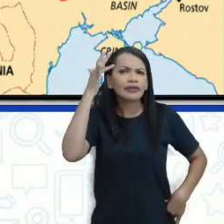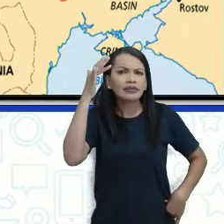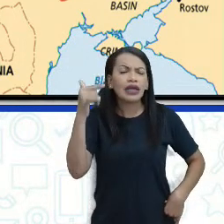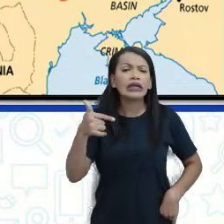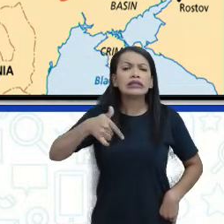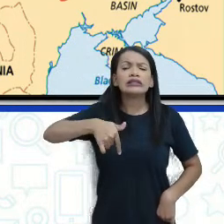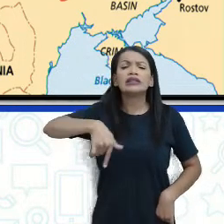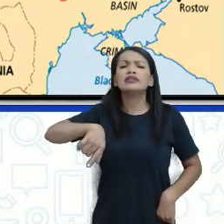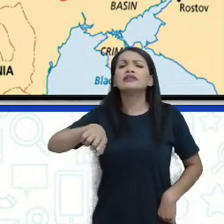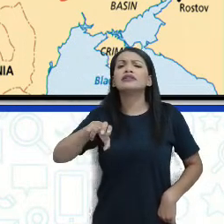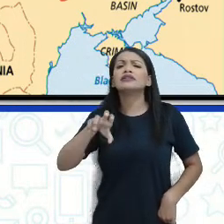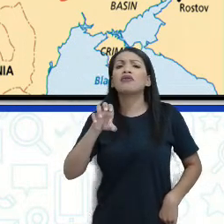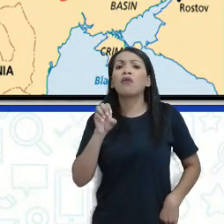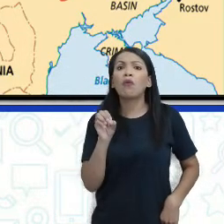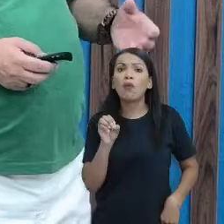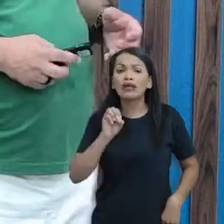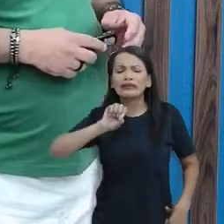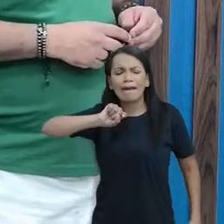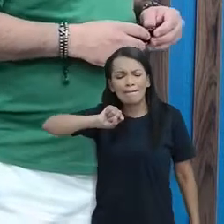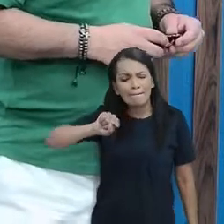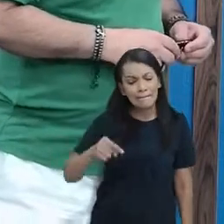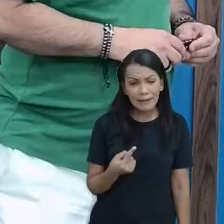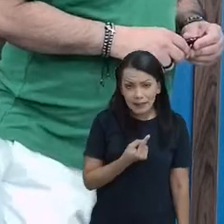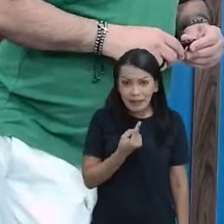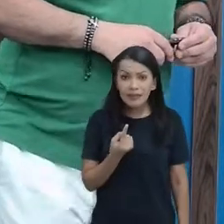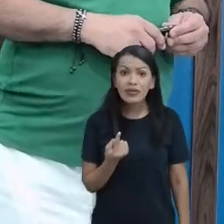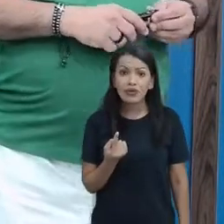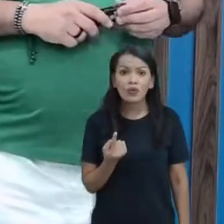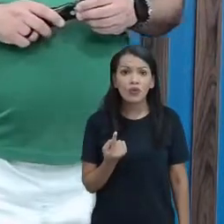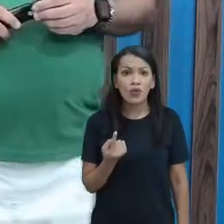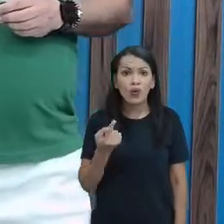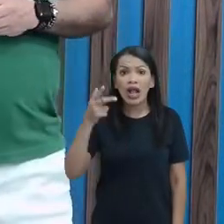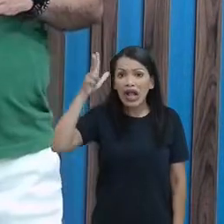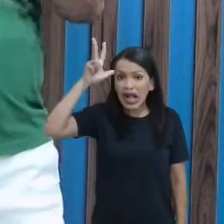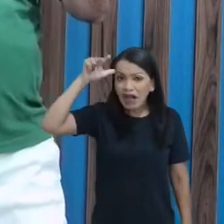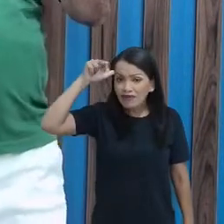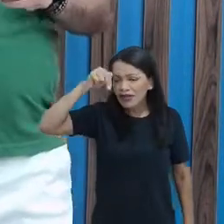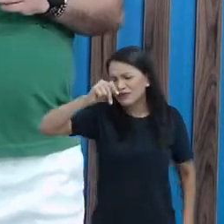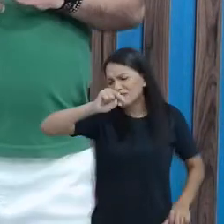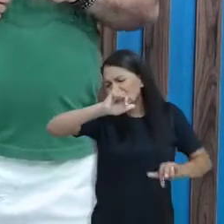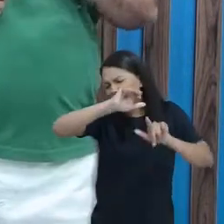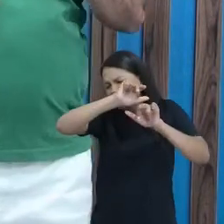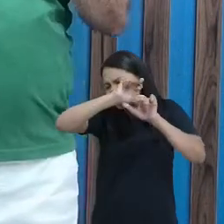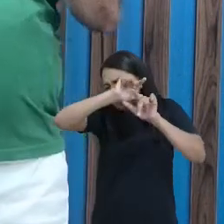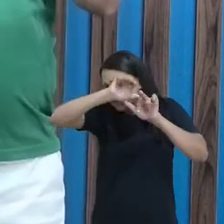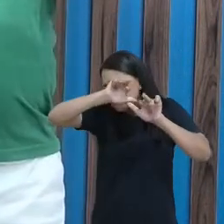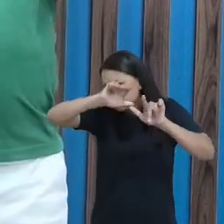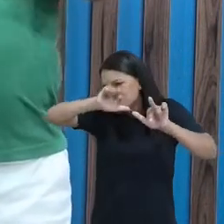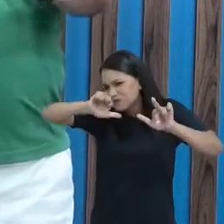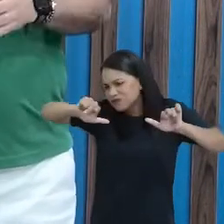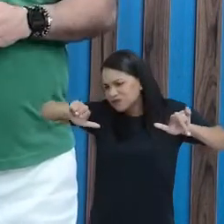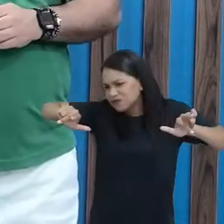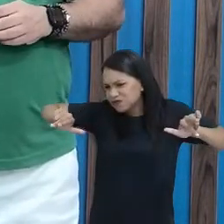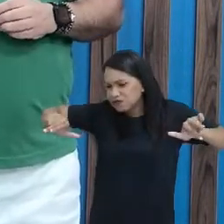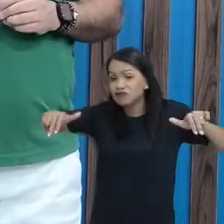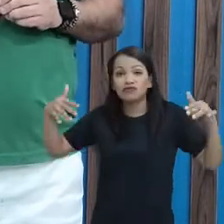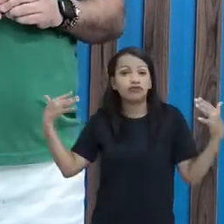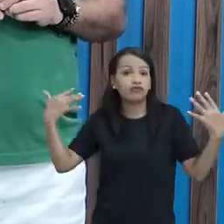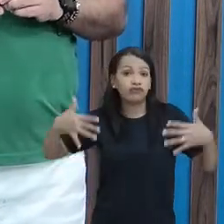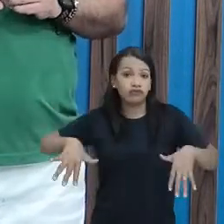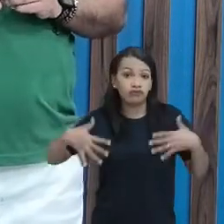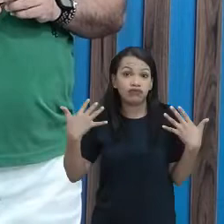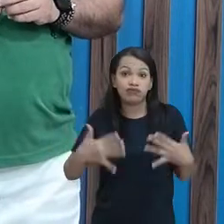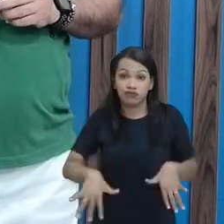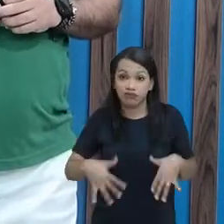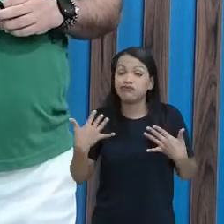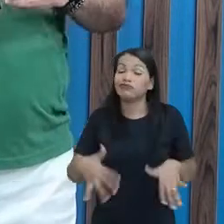750 mil cavalos, professor. É cavalo até umas horas, né? É muito cavalo. Então, e 600